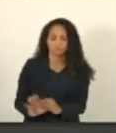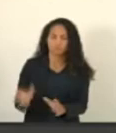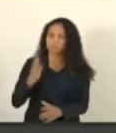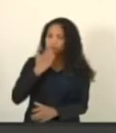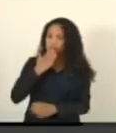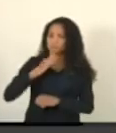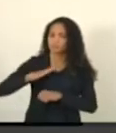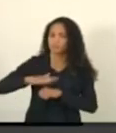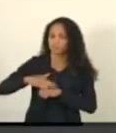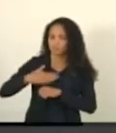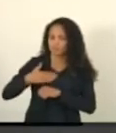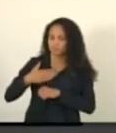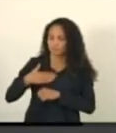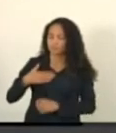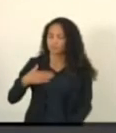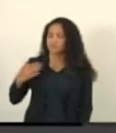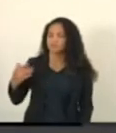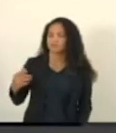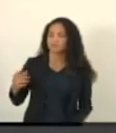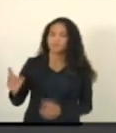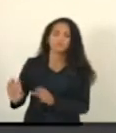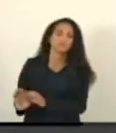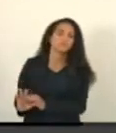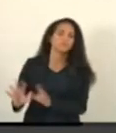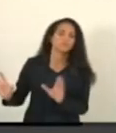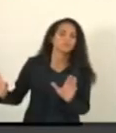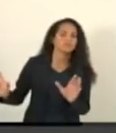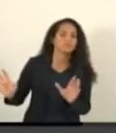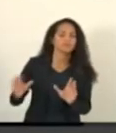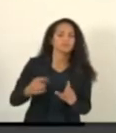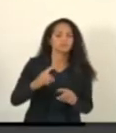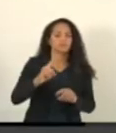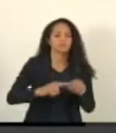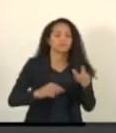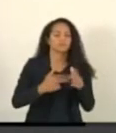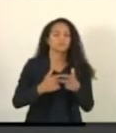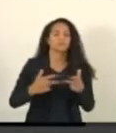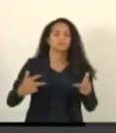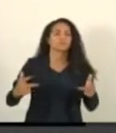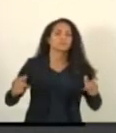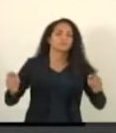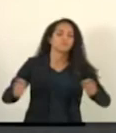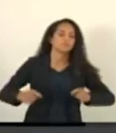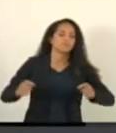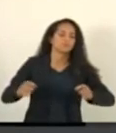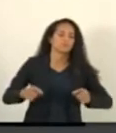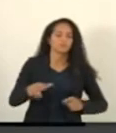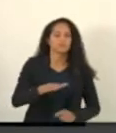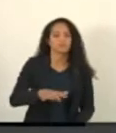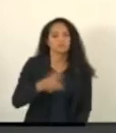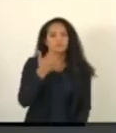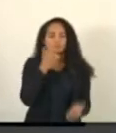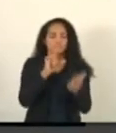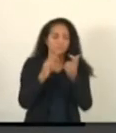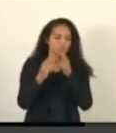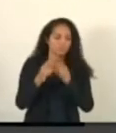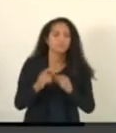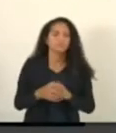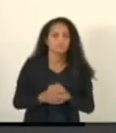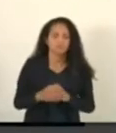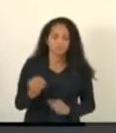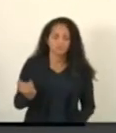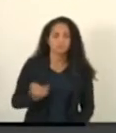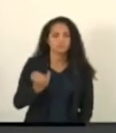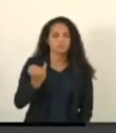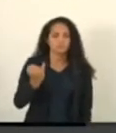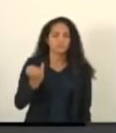a meu pedido, a autorização do material para ser feito esse calçamento, tão